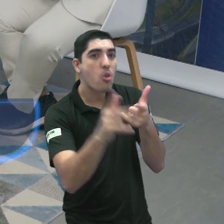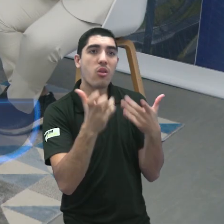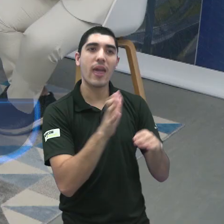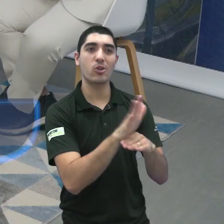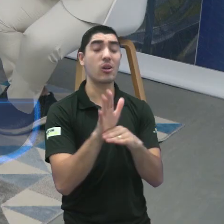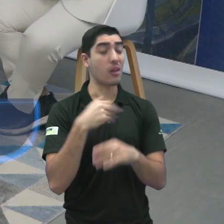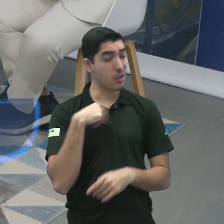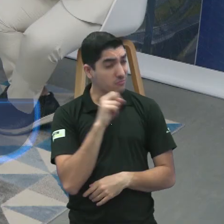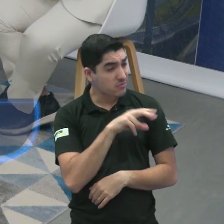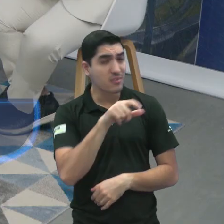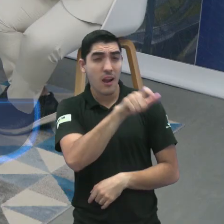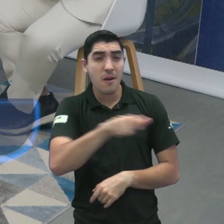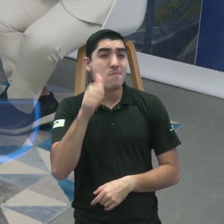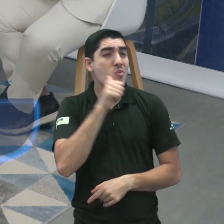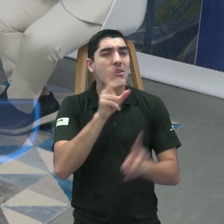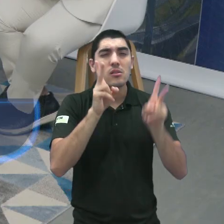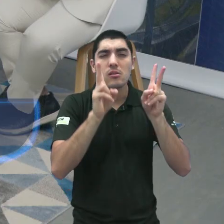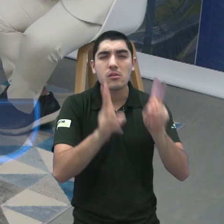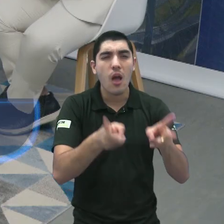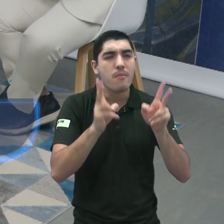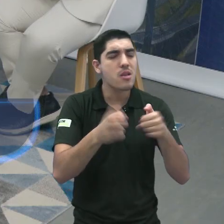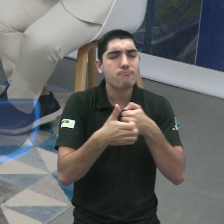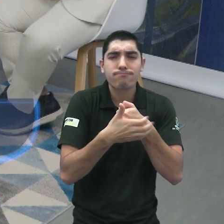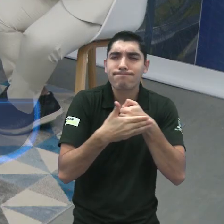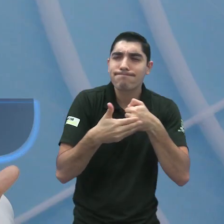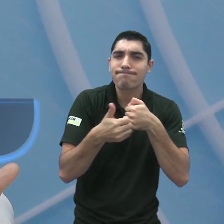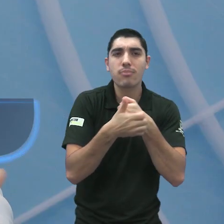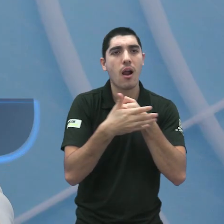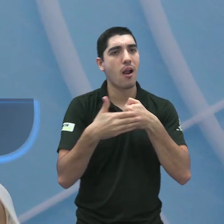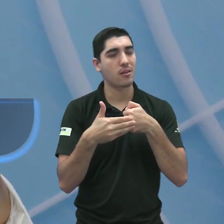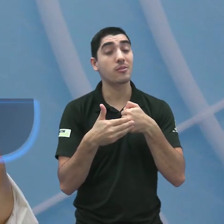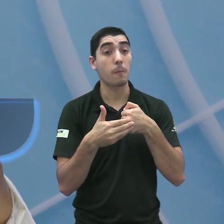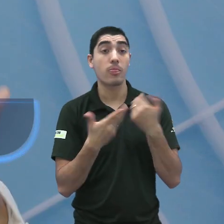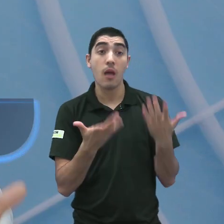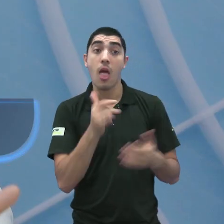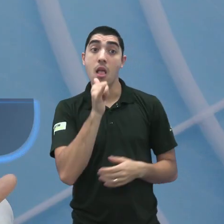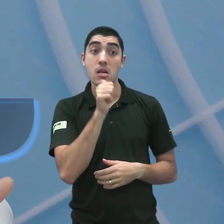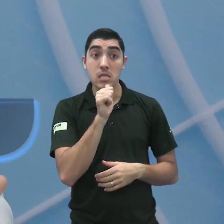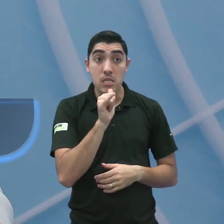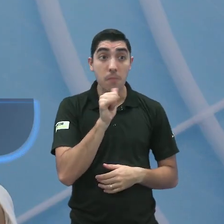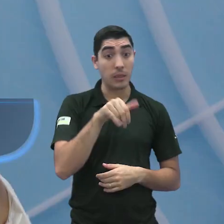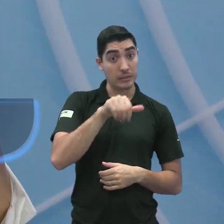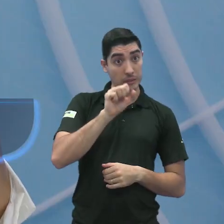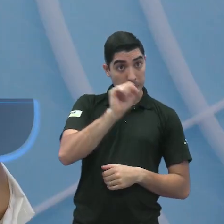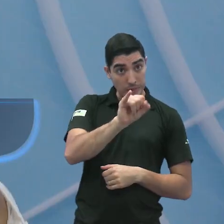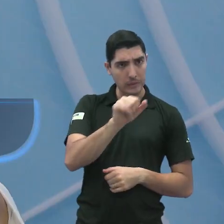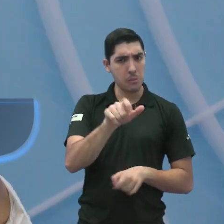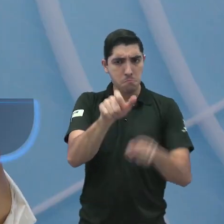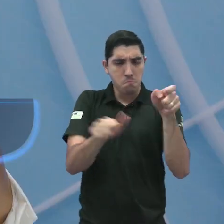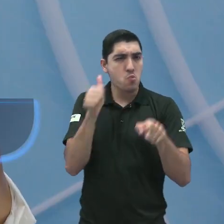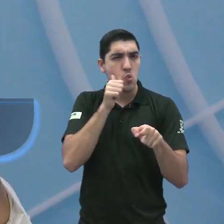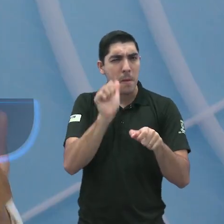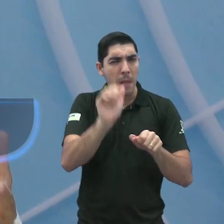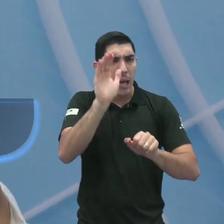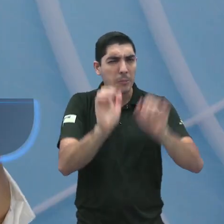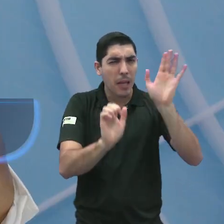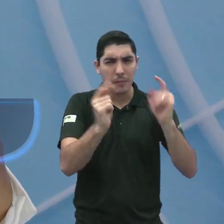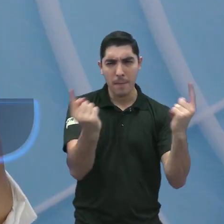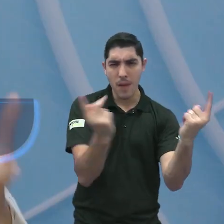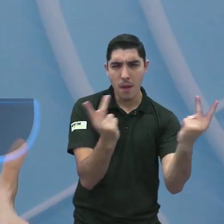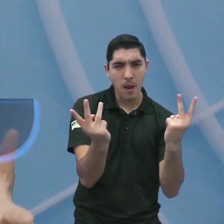pesquisa. Então, quanto mais mulheres a gente tiver na ciência como pesquisadoras, mais a gente vai